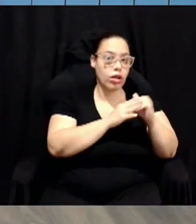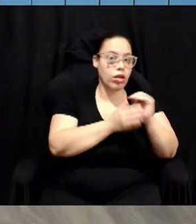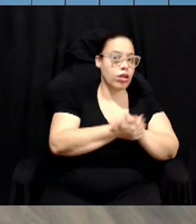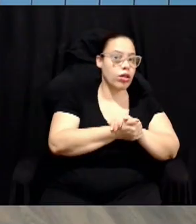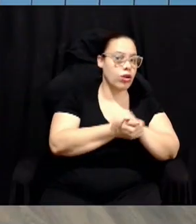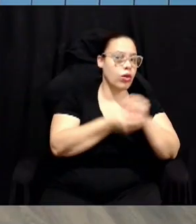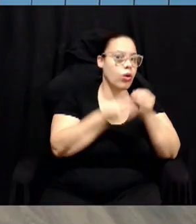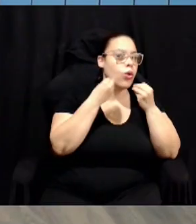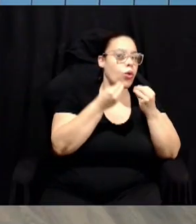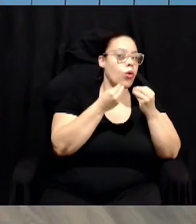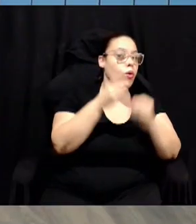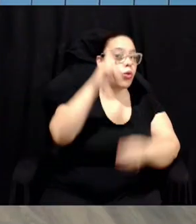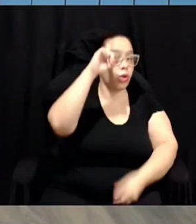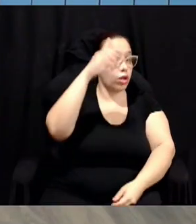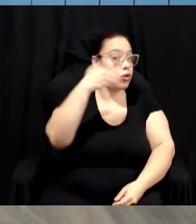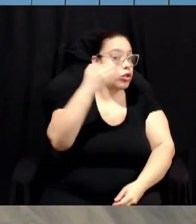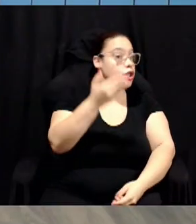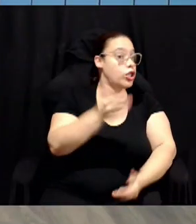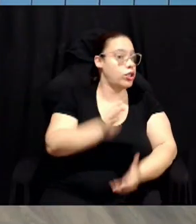seu dia a dia?